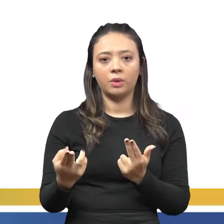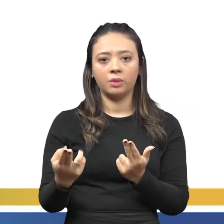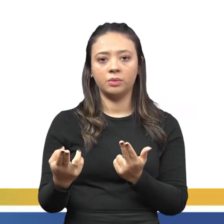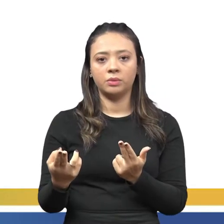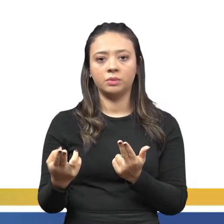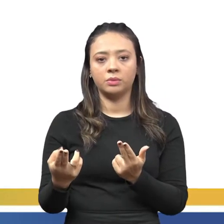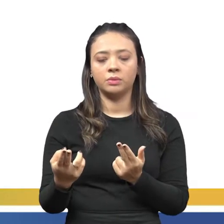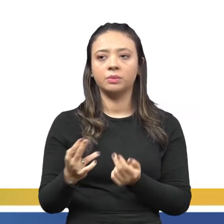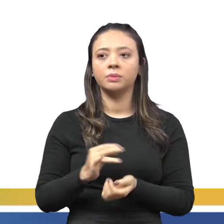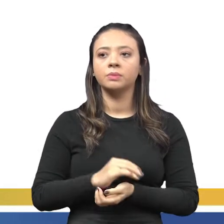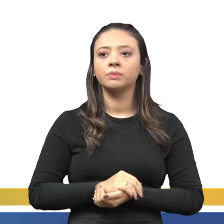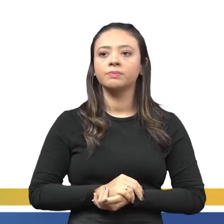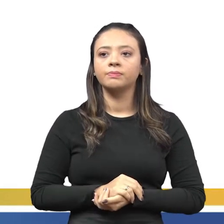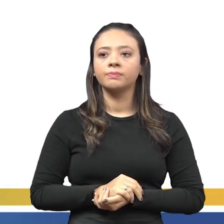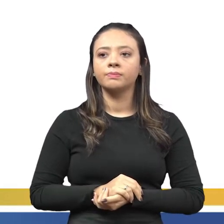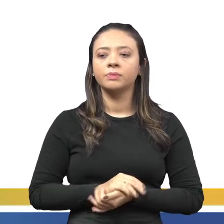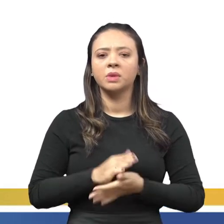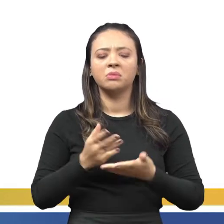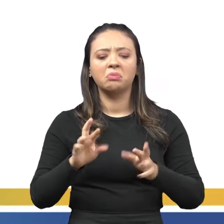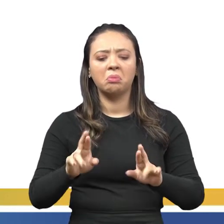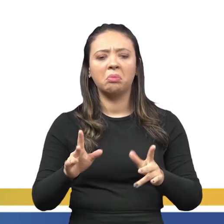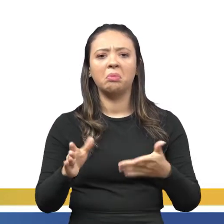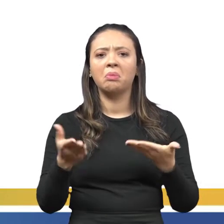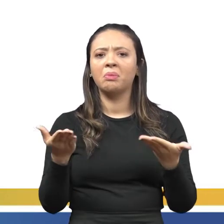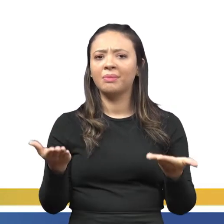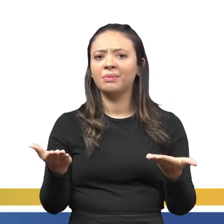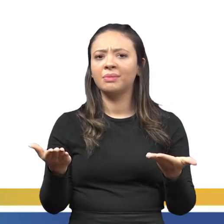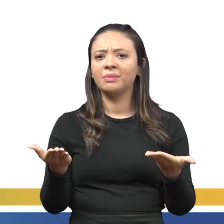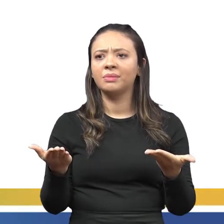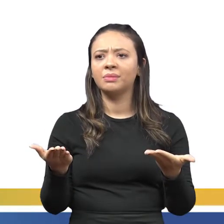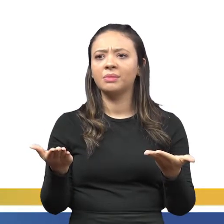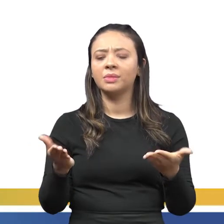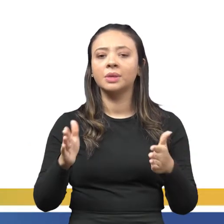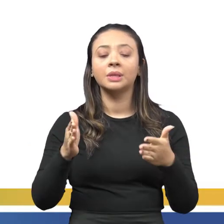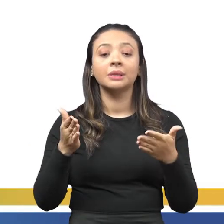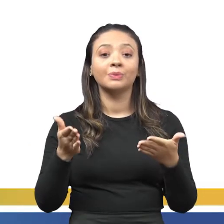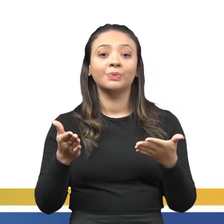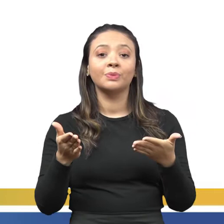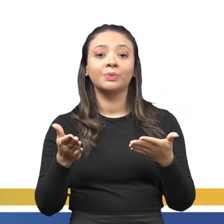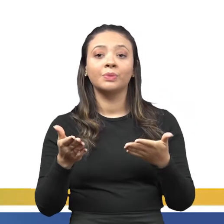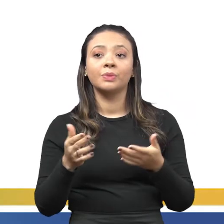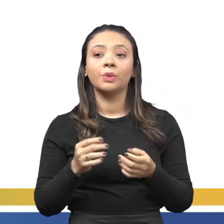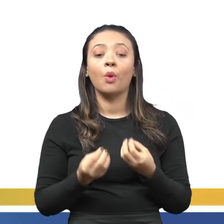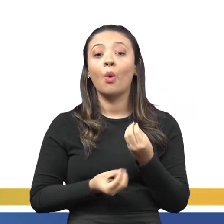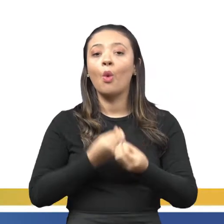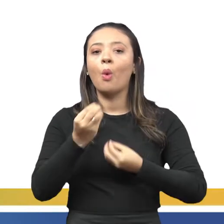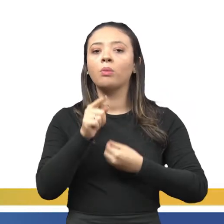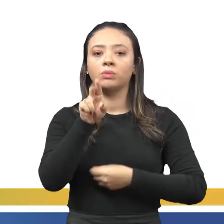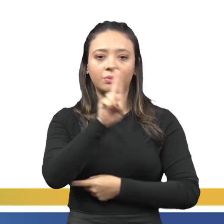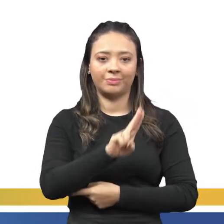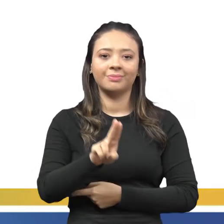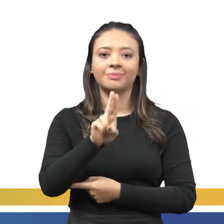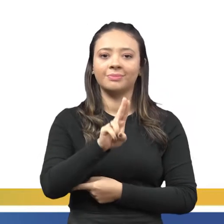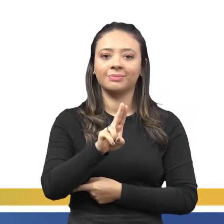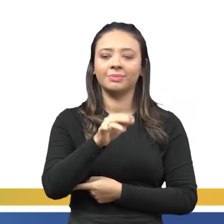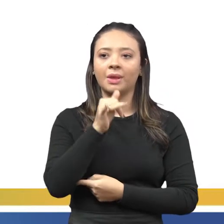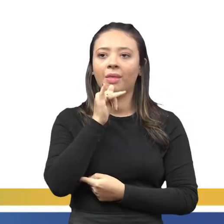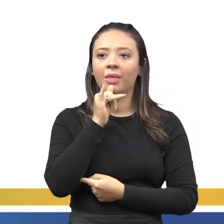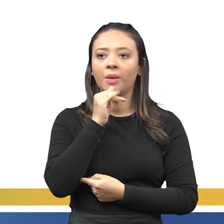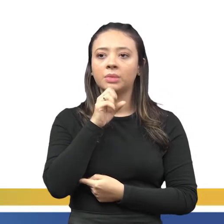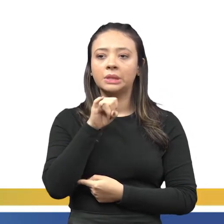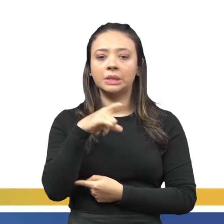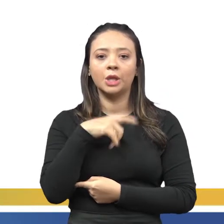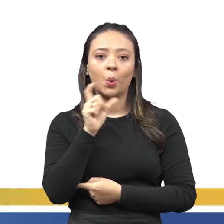é um ou uma. Então, qual é a diferença entre a e an? Bom, a diferença é onde você vai usar. Se você tem